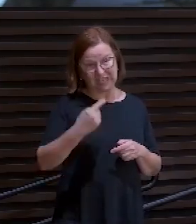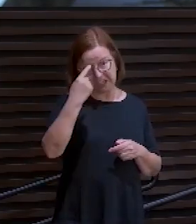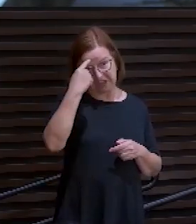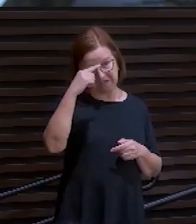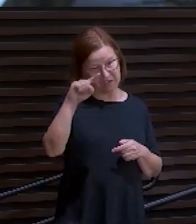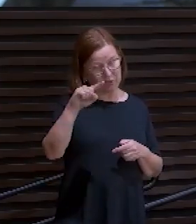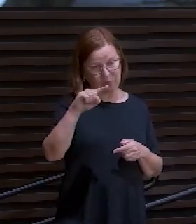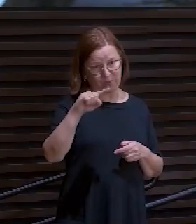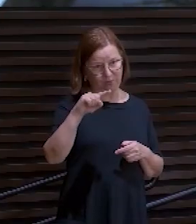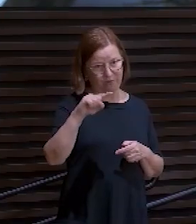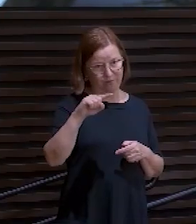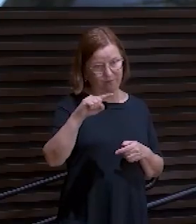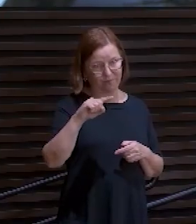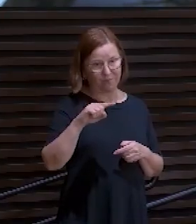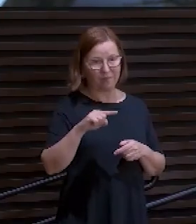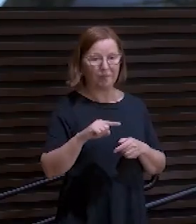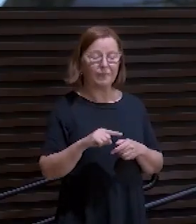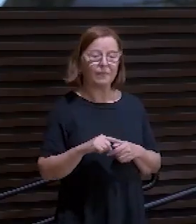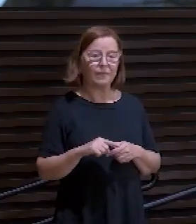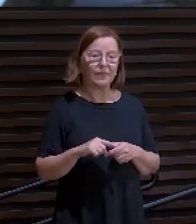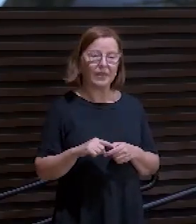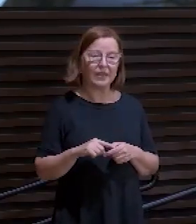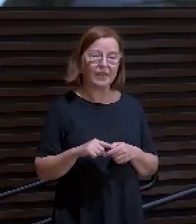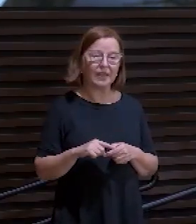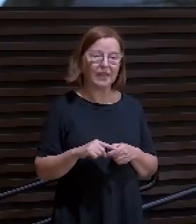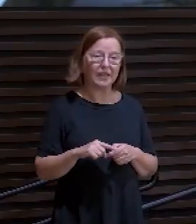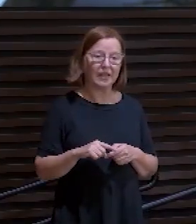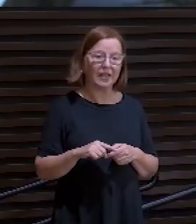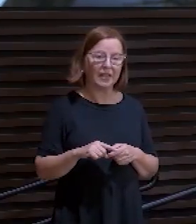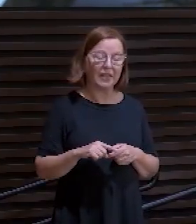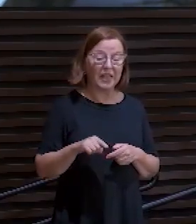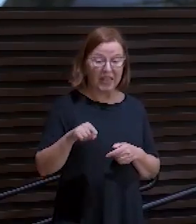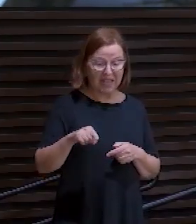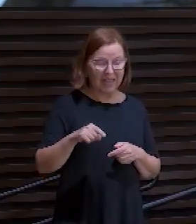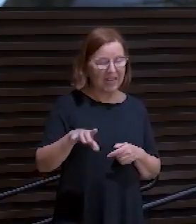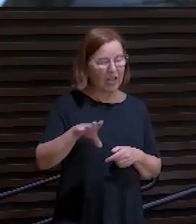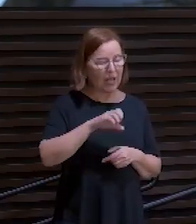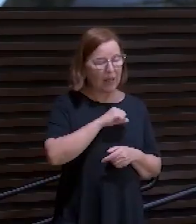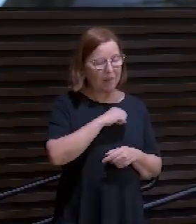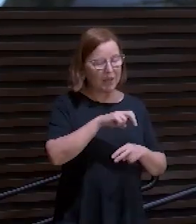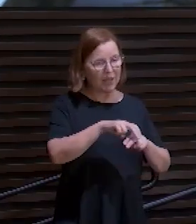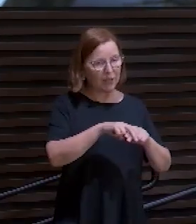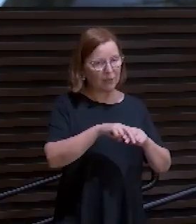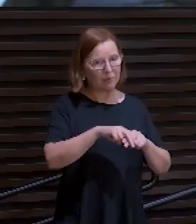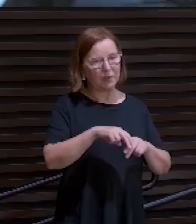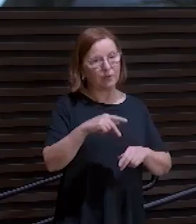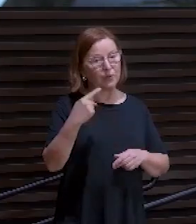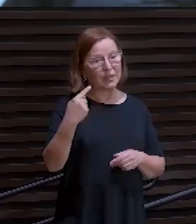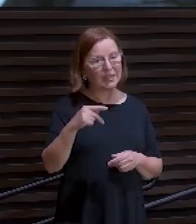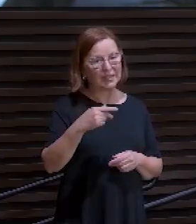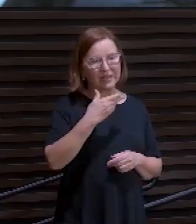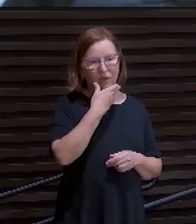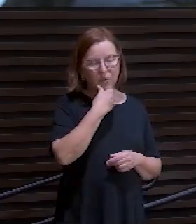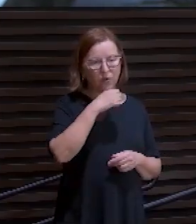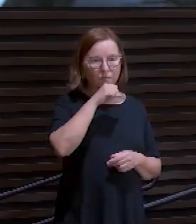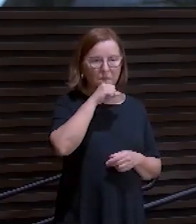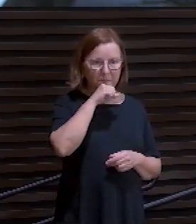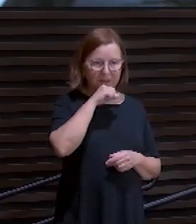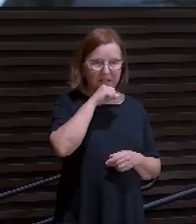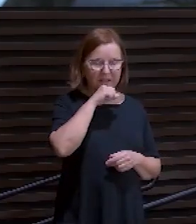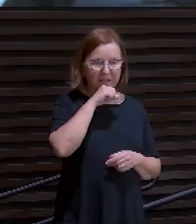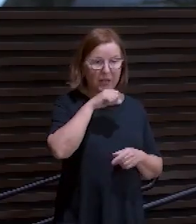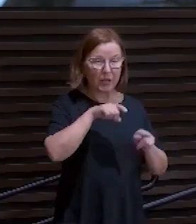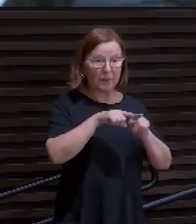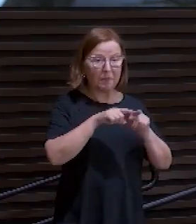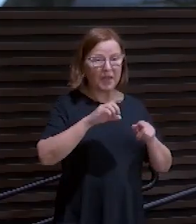era amado pelo seu pai, porque servia ao seu pai. Foi Deus que disse que ele seria um grande